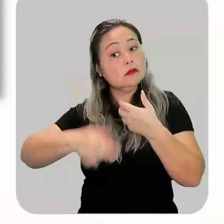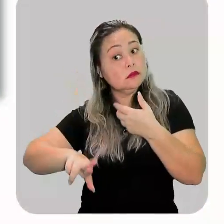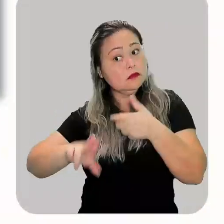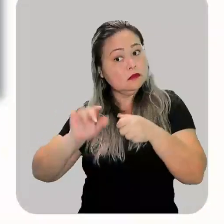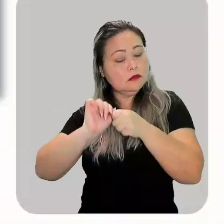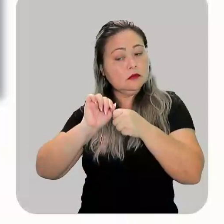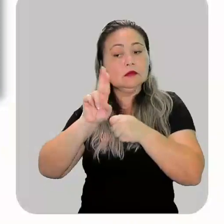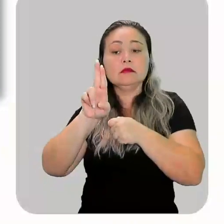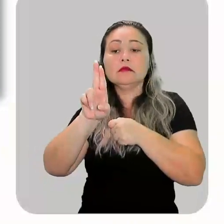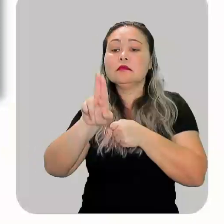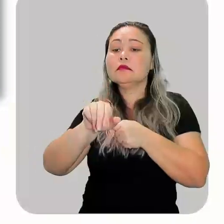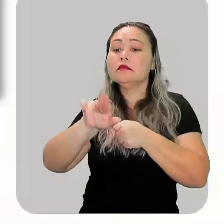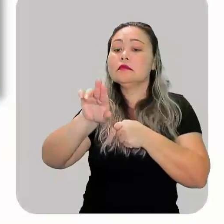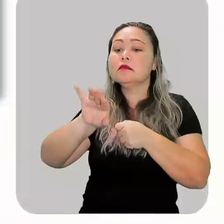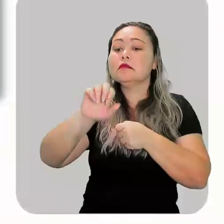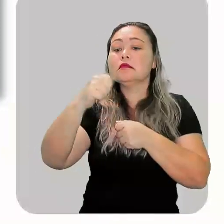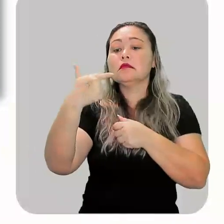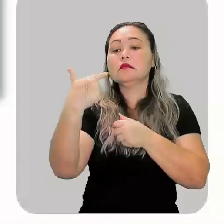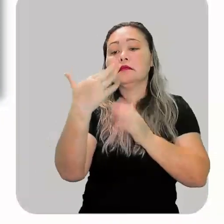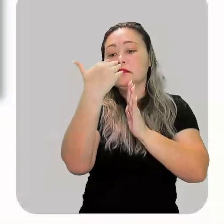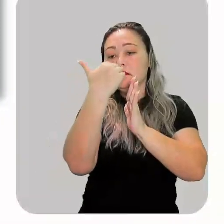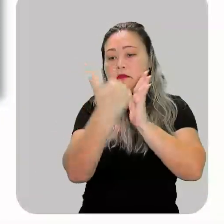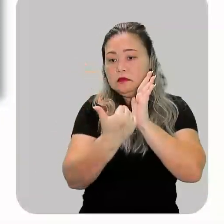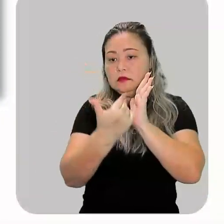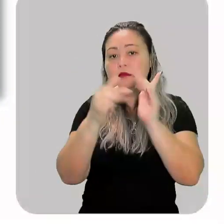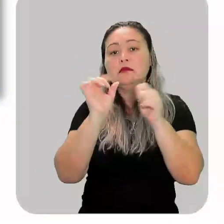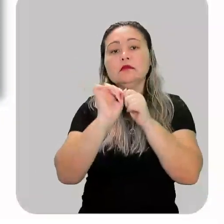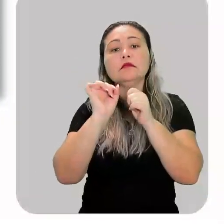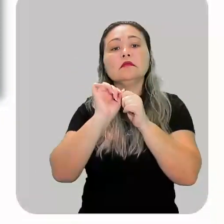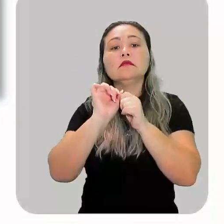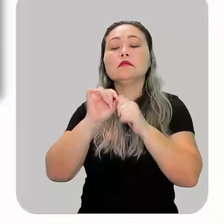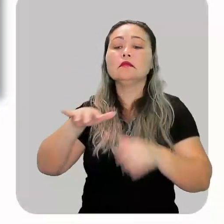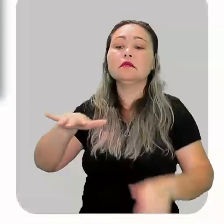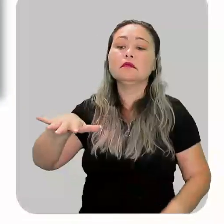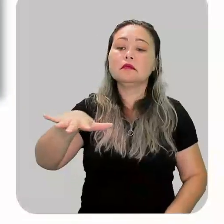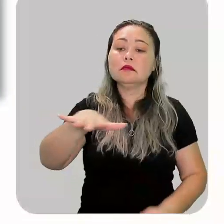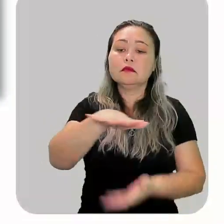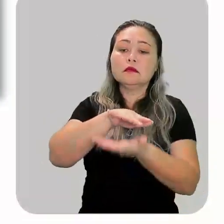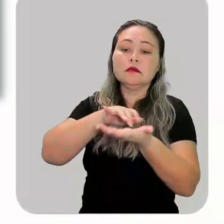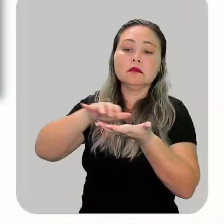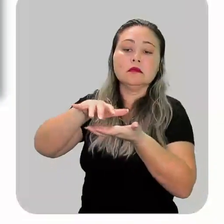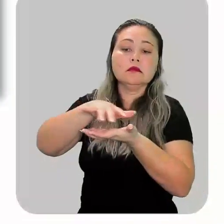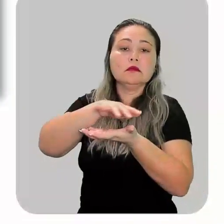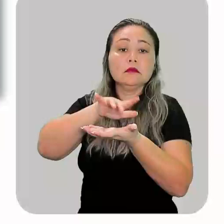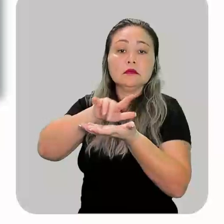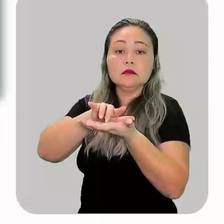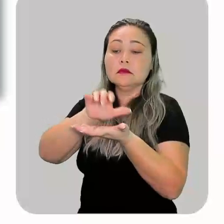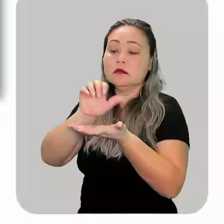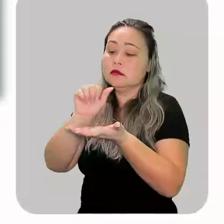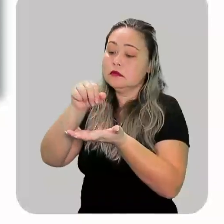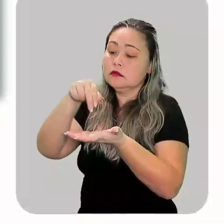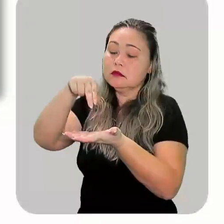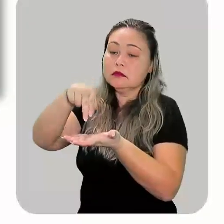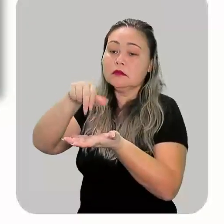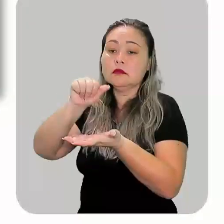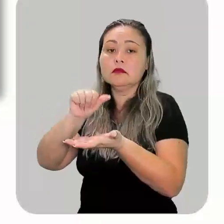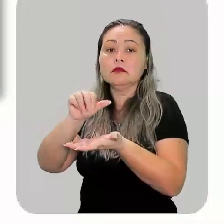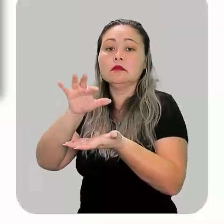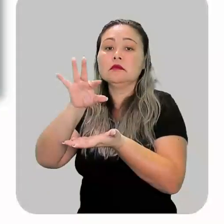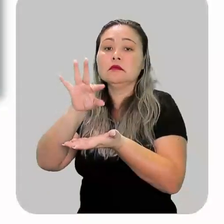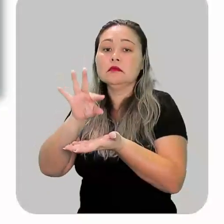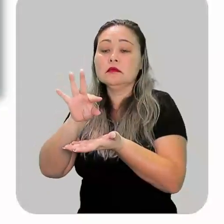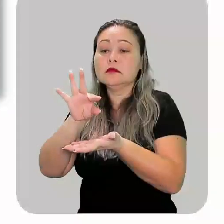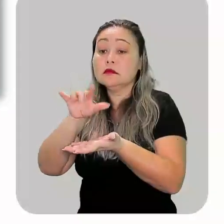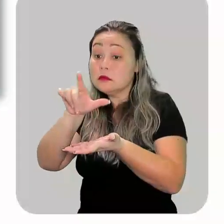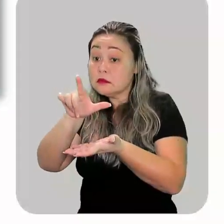Na unidade 2, vocês lembram, nós trabalhamos a geometria analítica, né? Nós fizemos análise do ponto, da reta